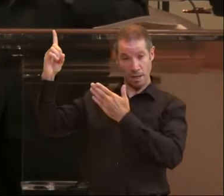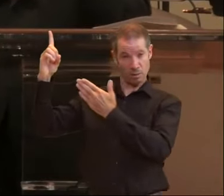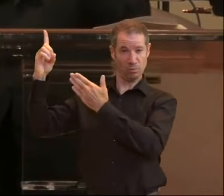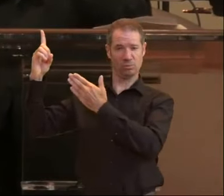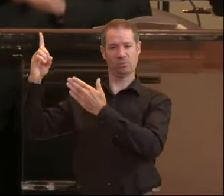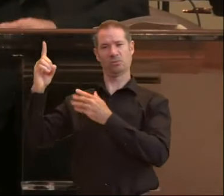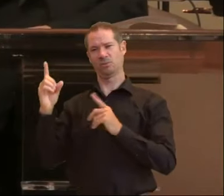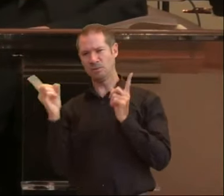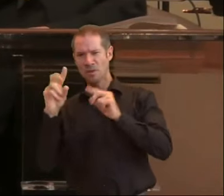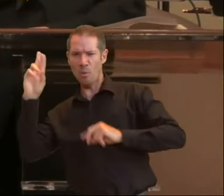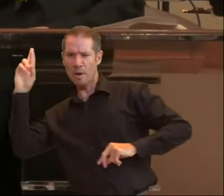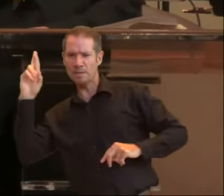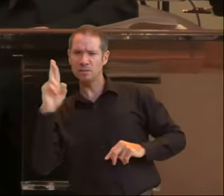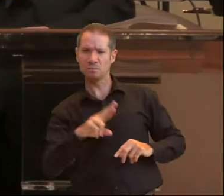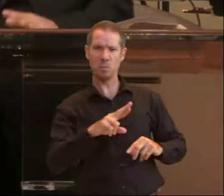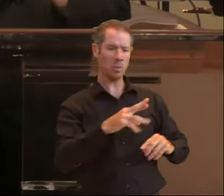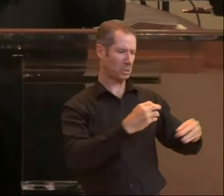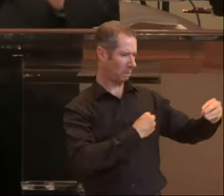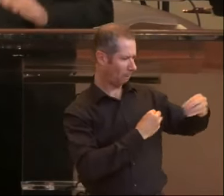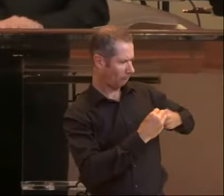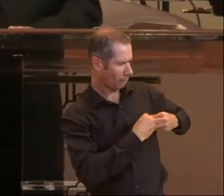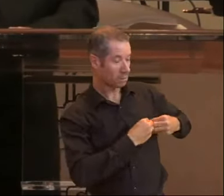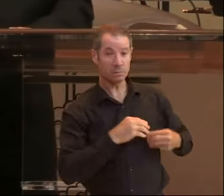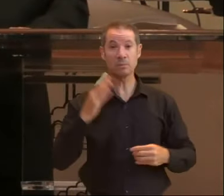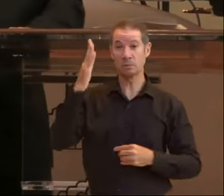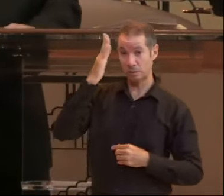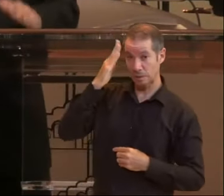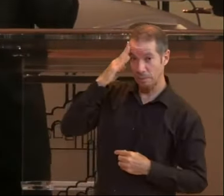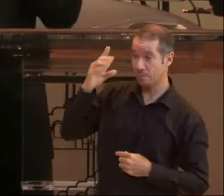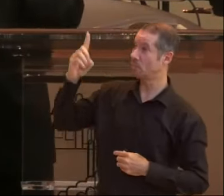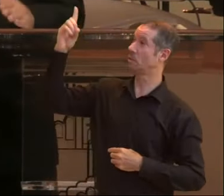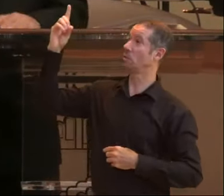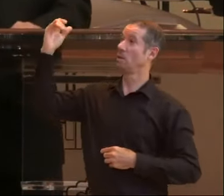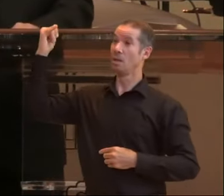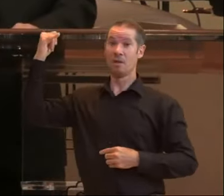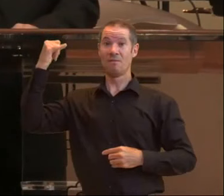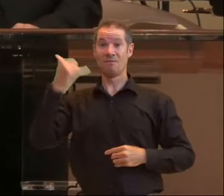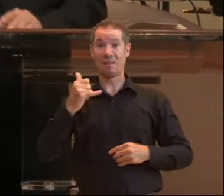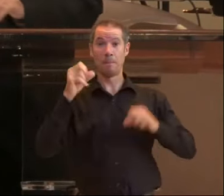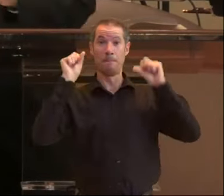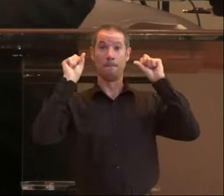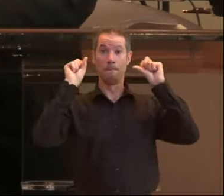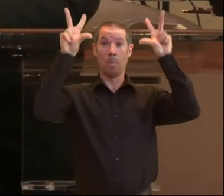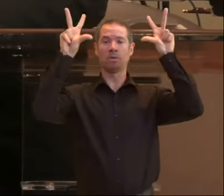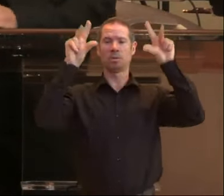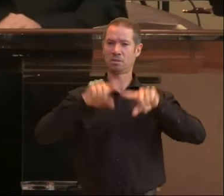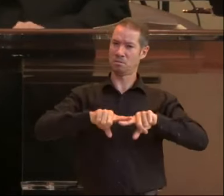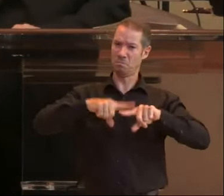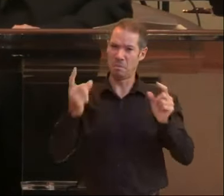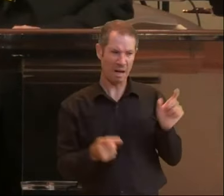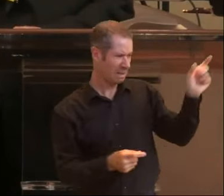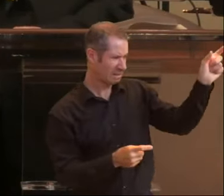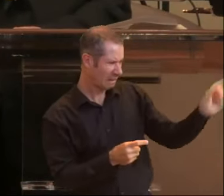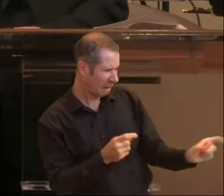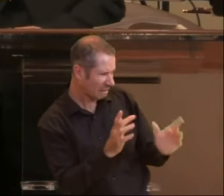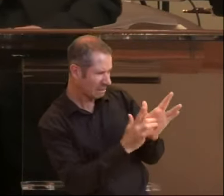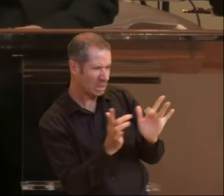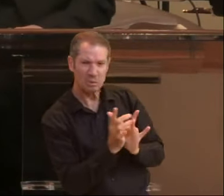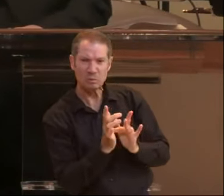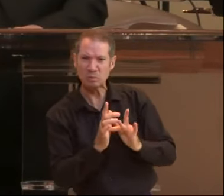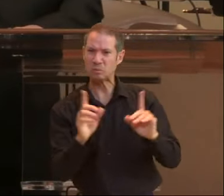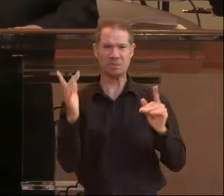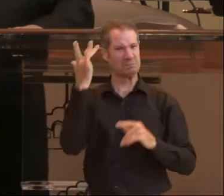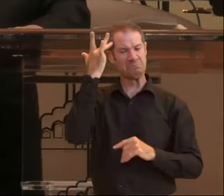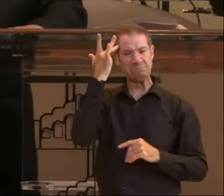responde a pecadores. Sabemos bem que Deus falou a Moisés. mas a este aí, o tal do Jesus,